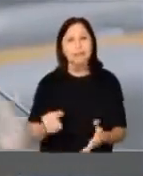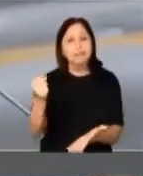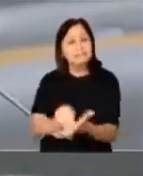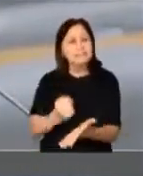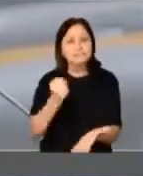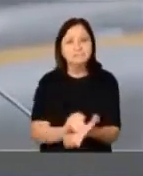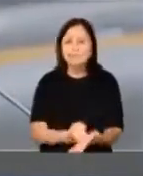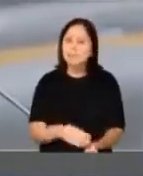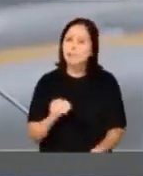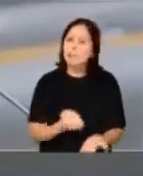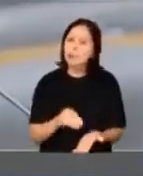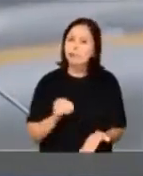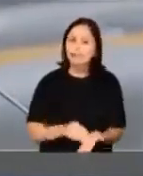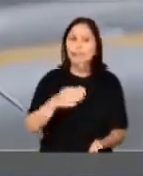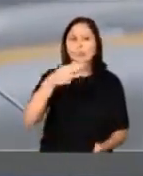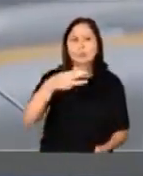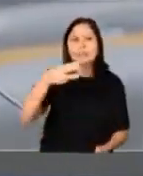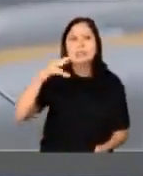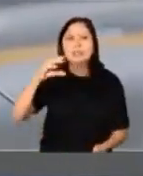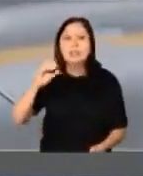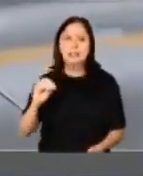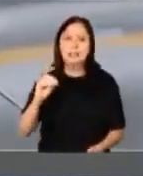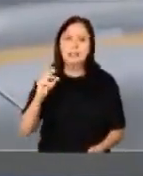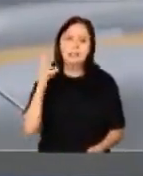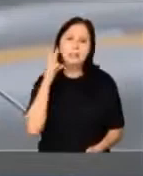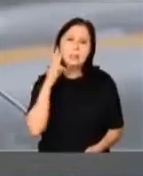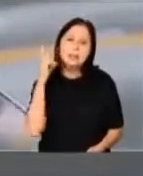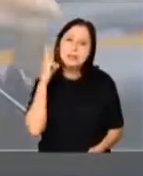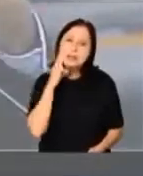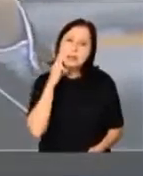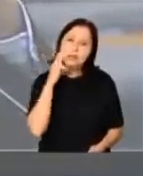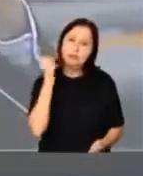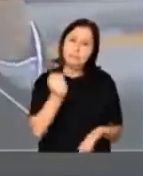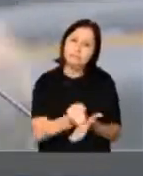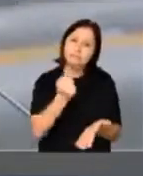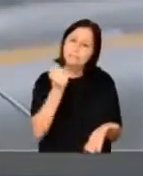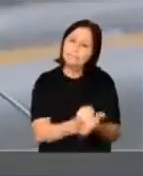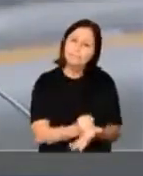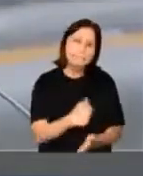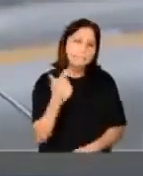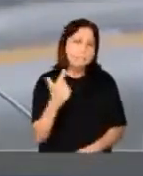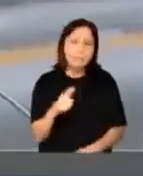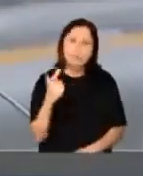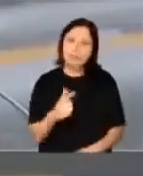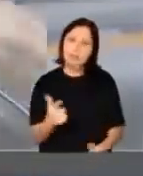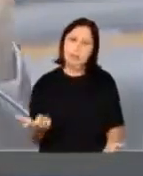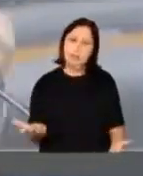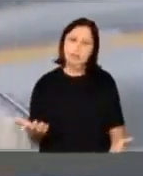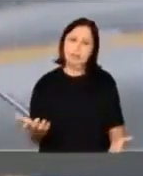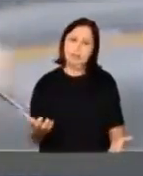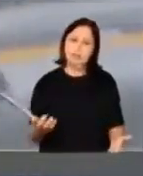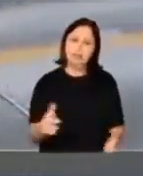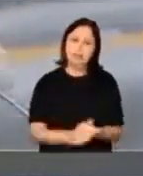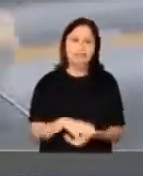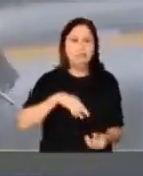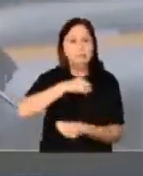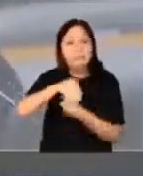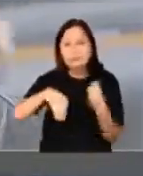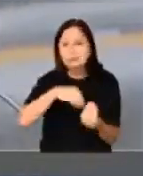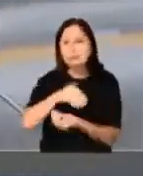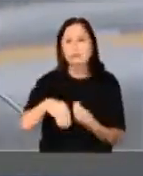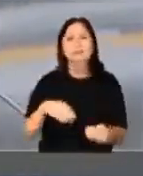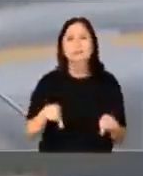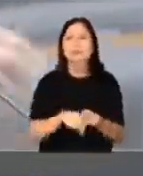de brasileiros em ti entre desempregados entre os sub empregados que não têm renda